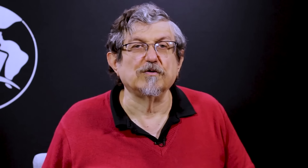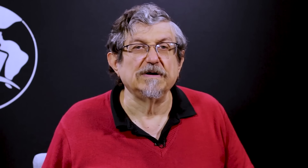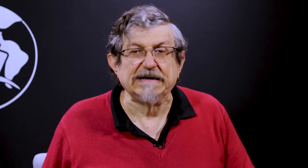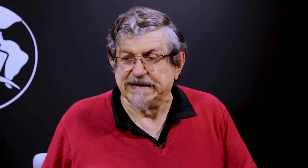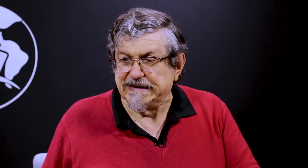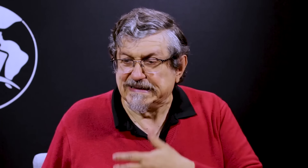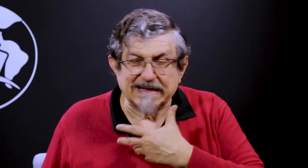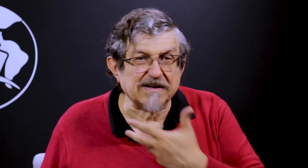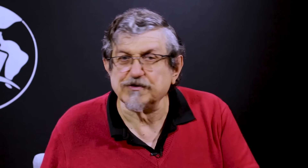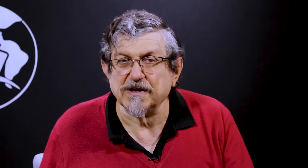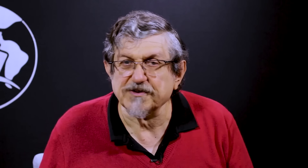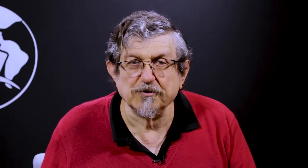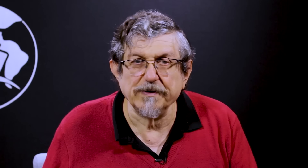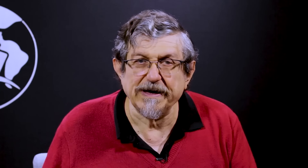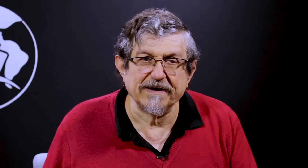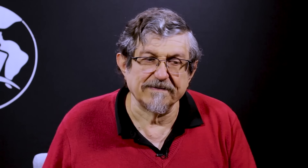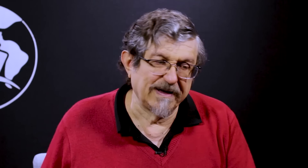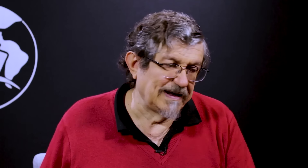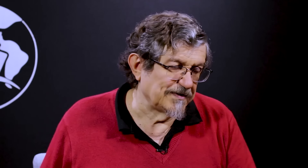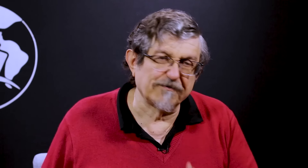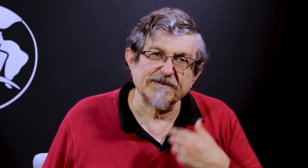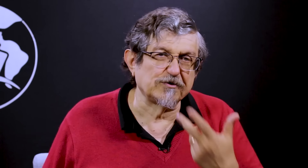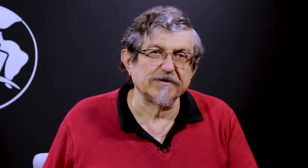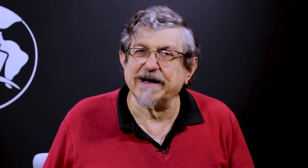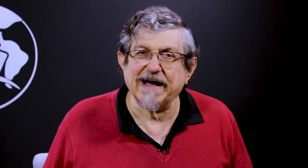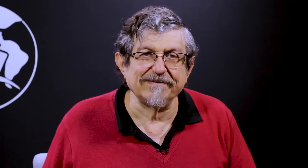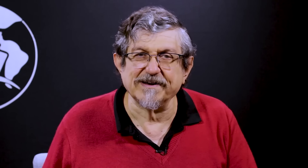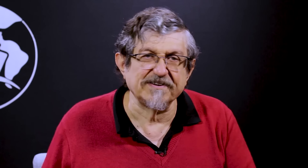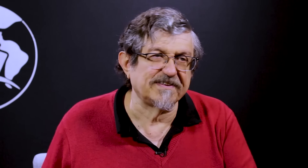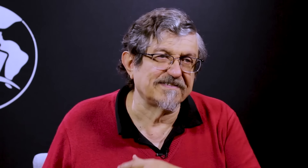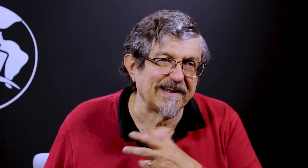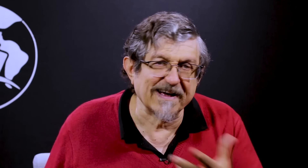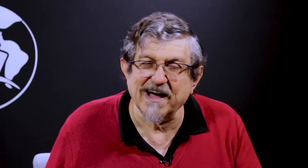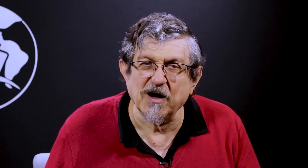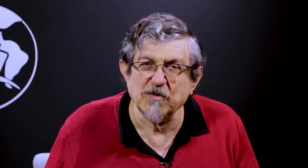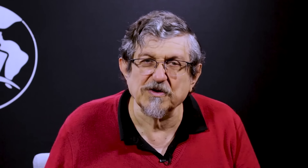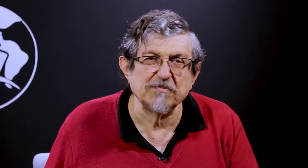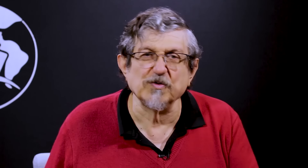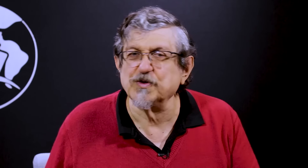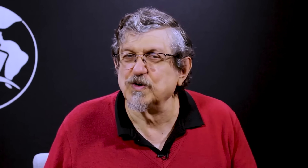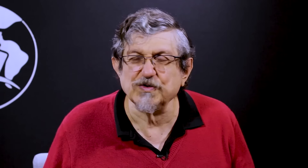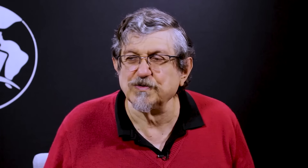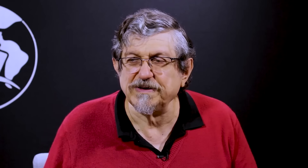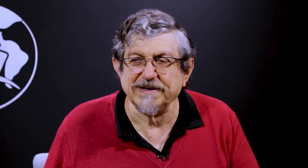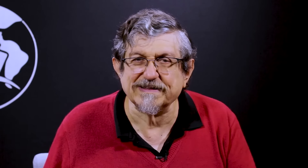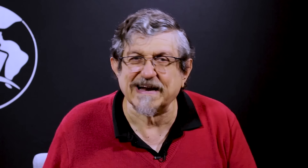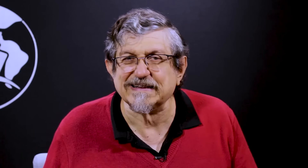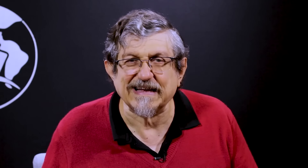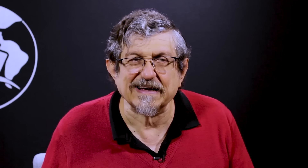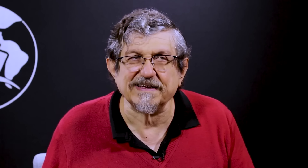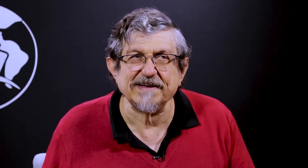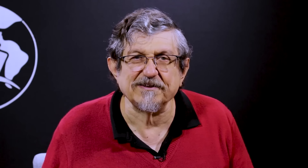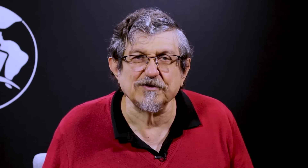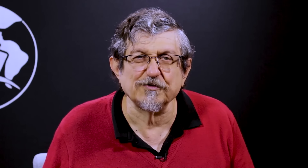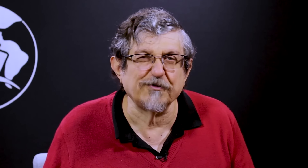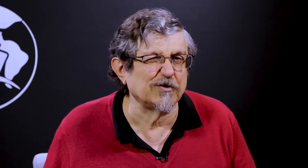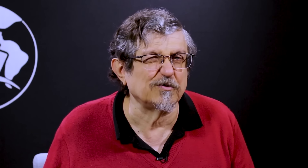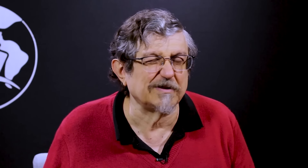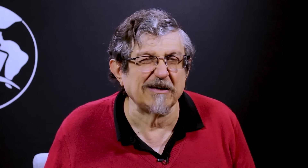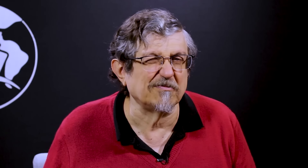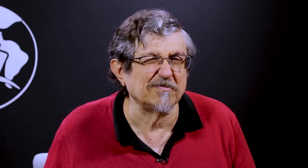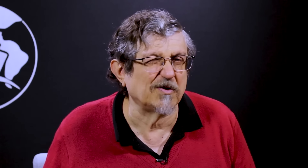sufoco lá na situação ruim eles vão fazer tudo errado e a gente tem que ser legal e bondoso e tratar aqui no